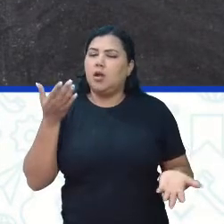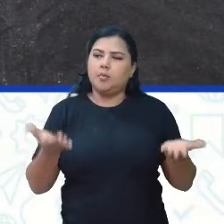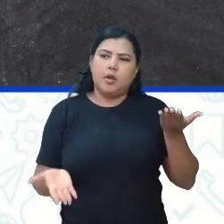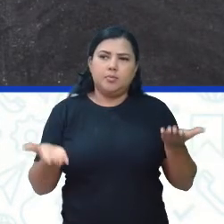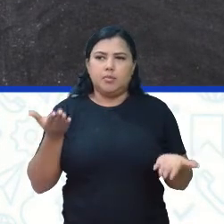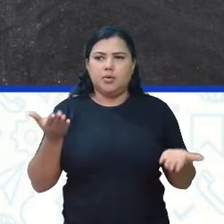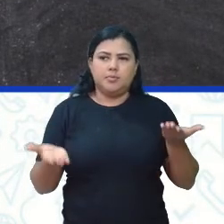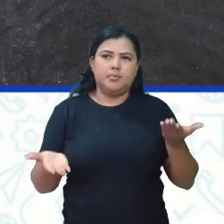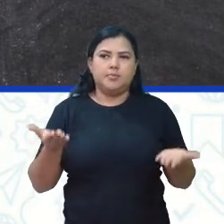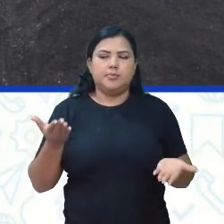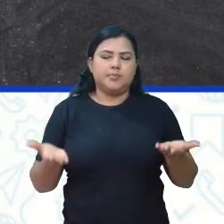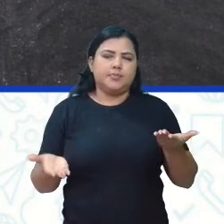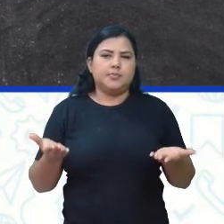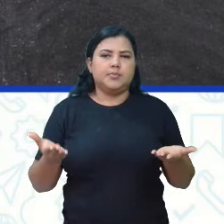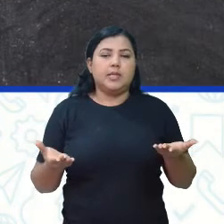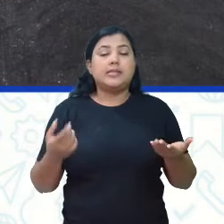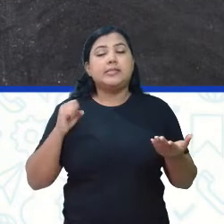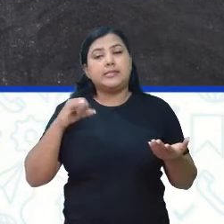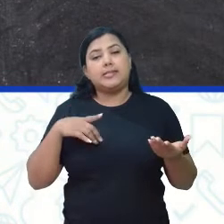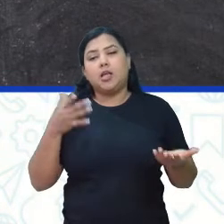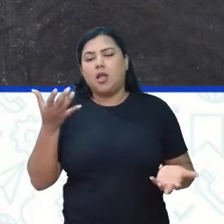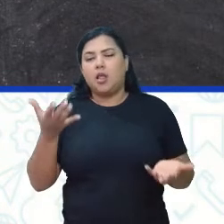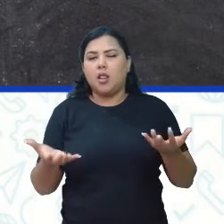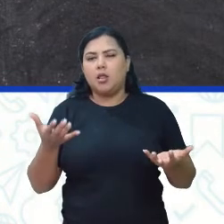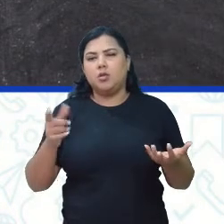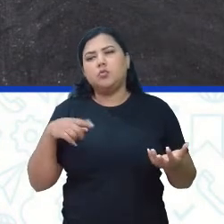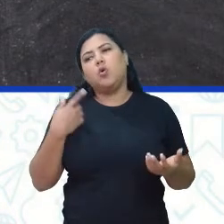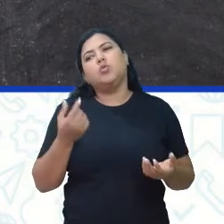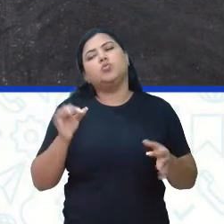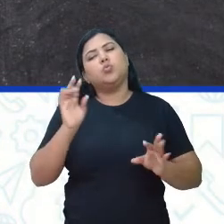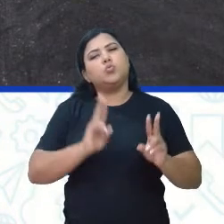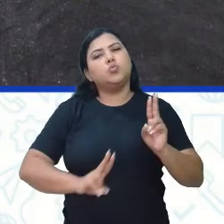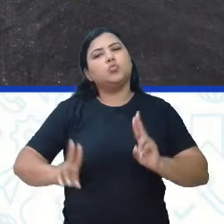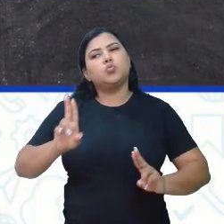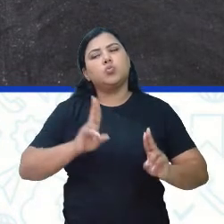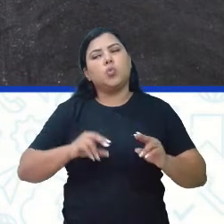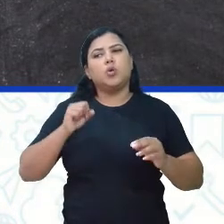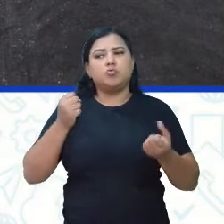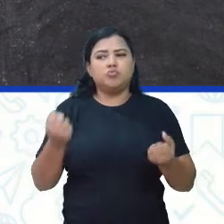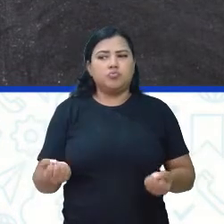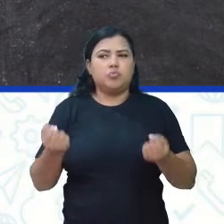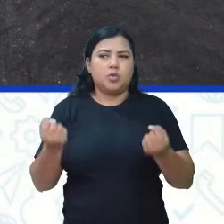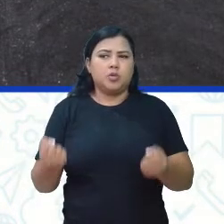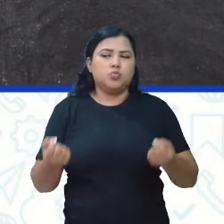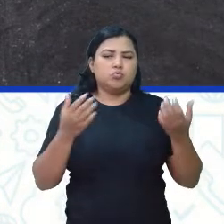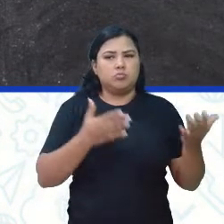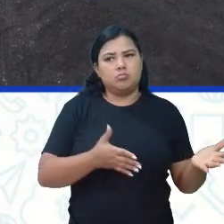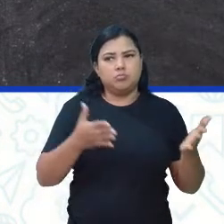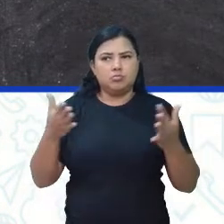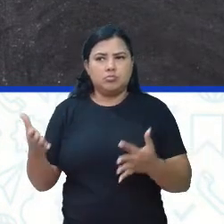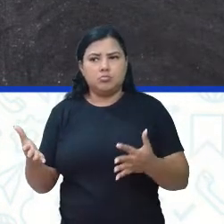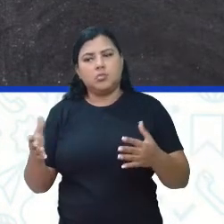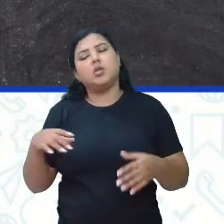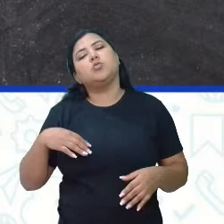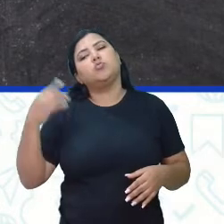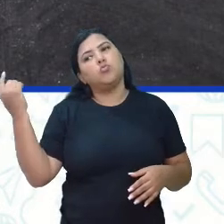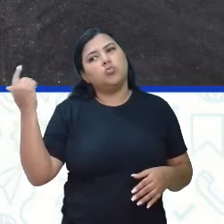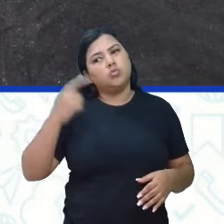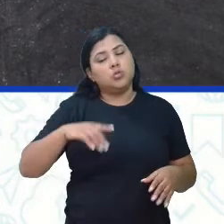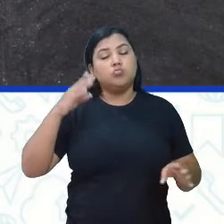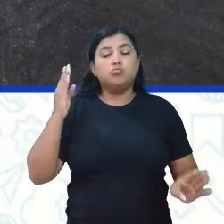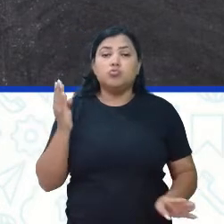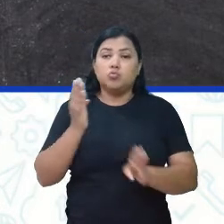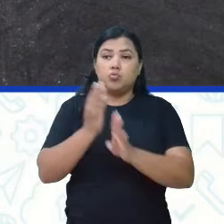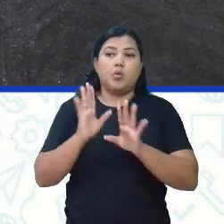em equilíbrio. A partir desse equilíbrio, a gente manipulou os pesos de um lado e do outro e a gente conseguiu